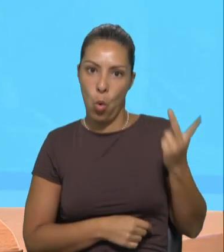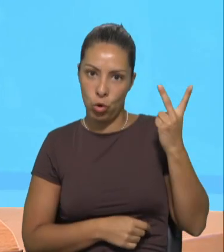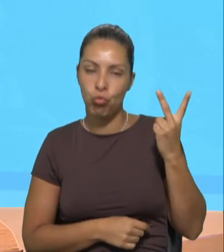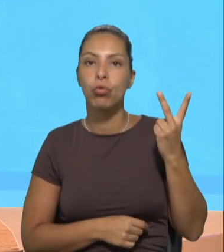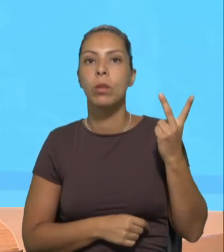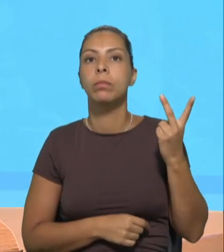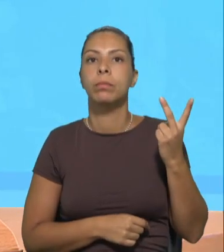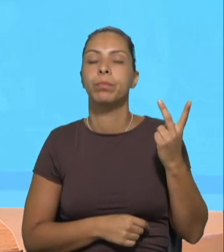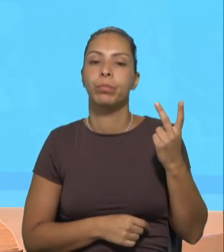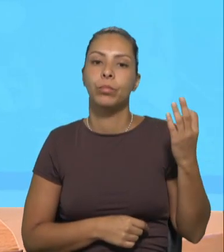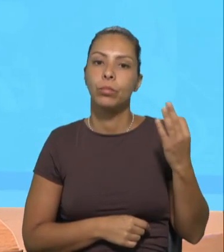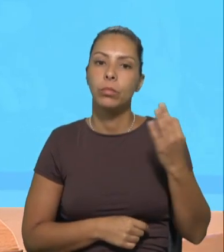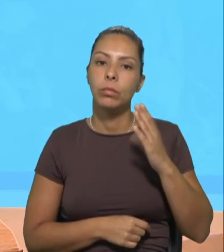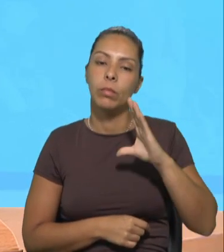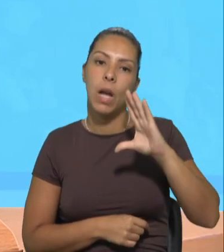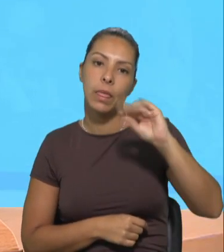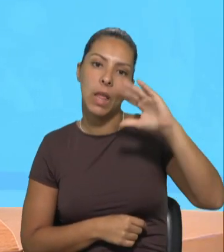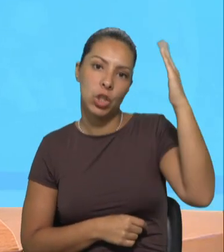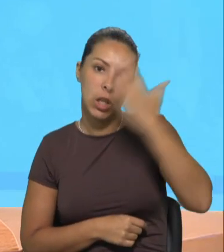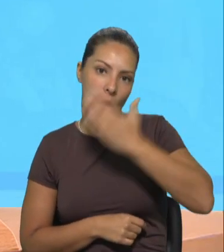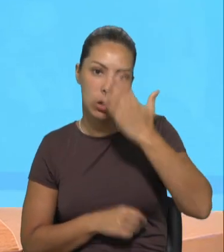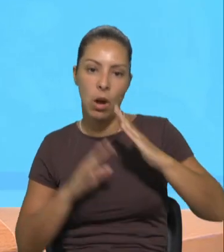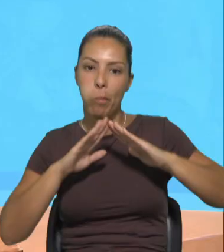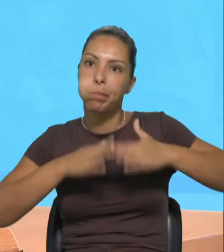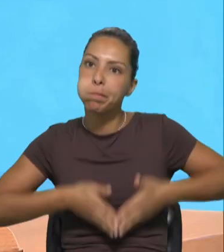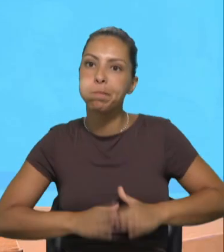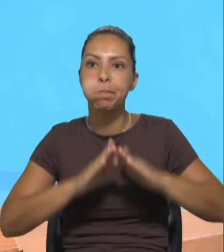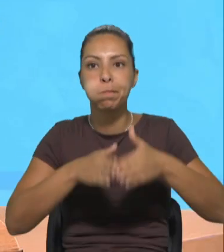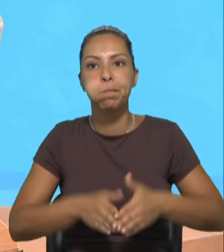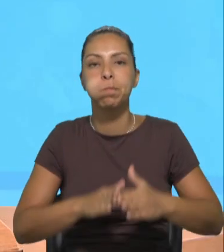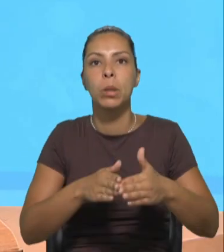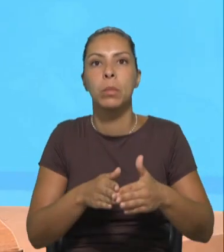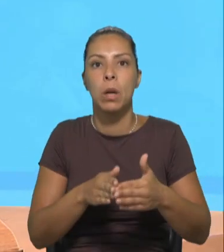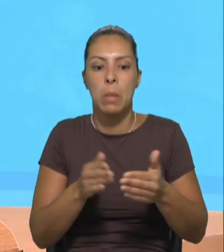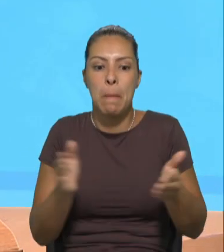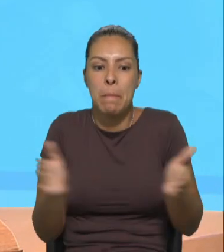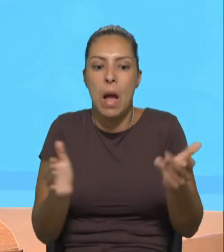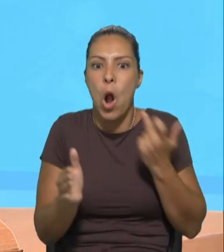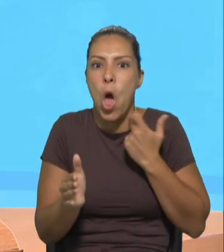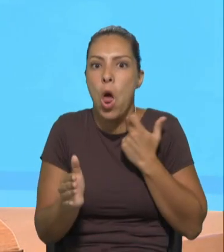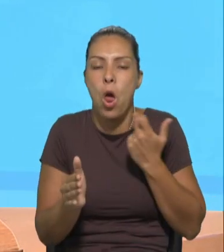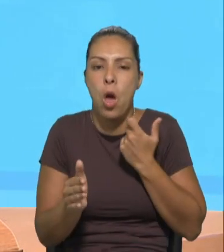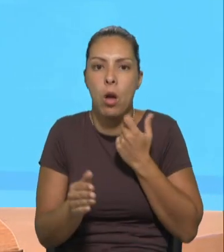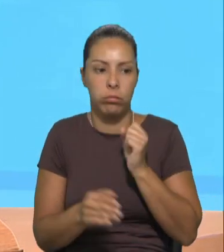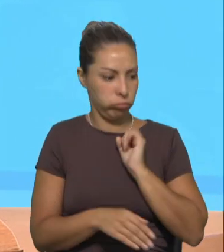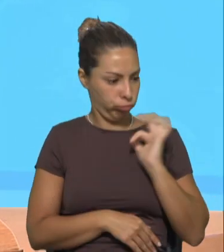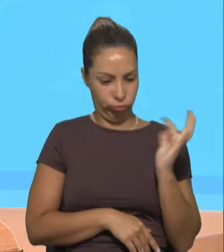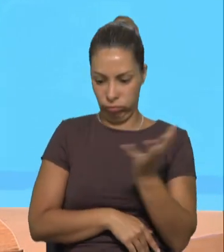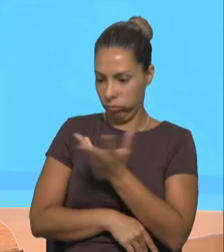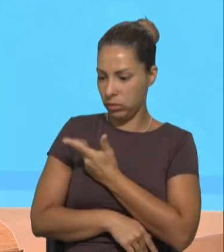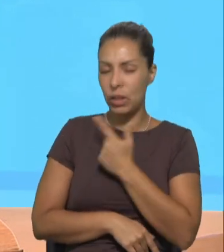durante 10 dias e foi de facto uma experiência inesquecível. Como é que num espaço tão pequenino tivemos que nos,